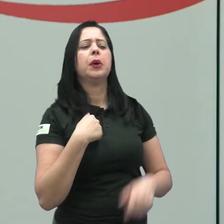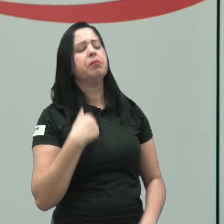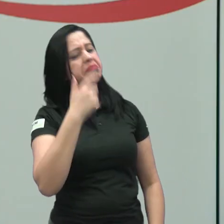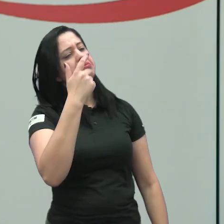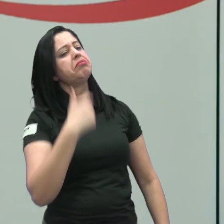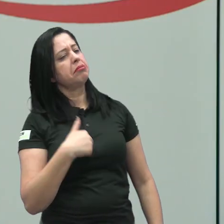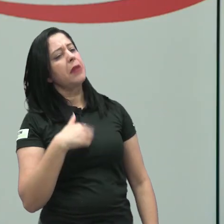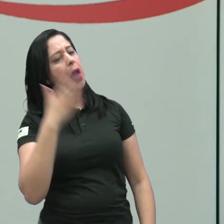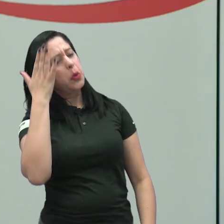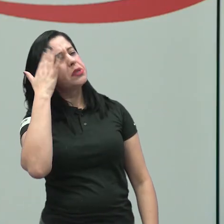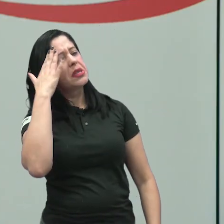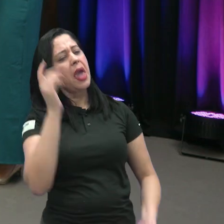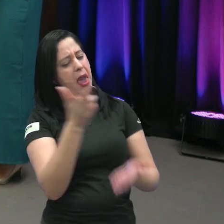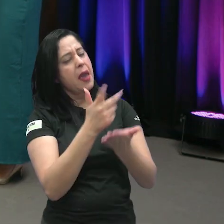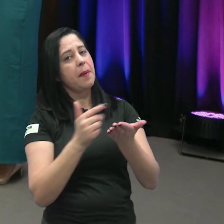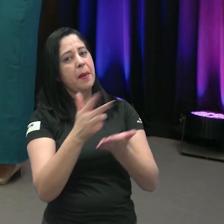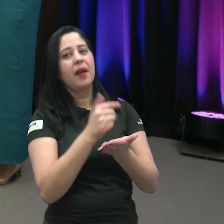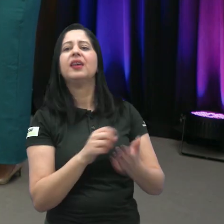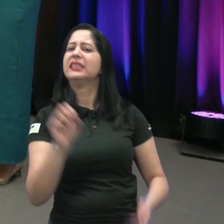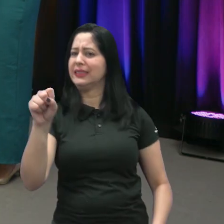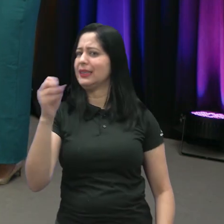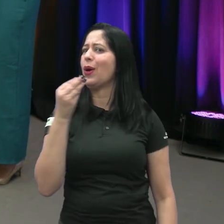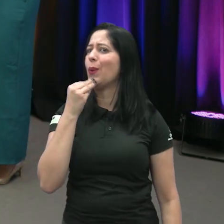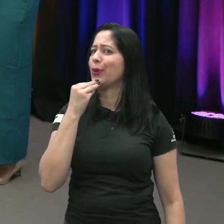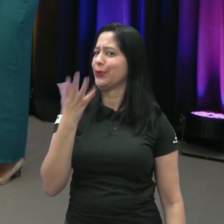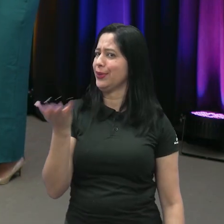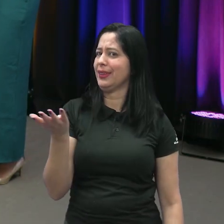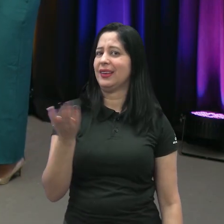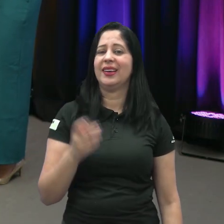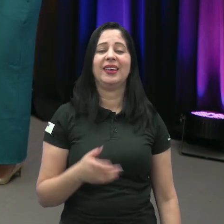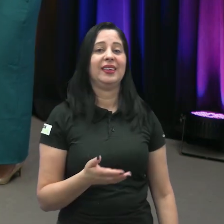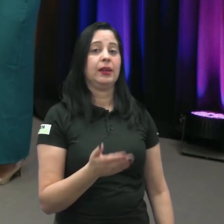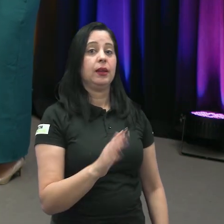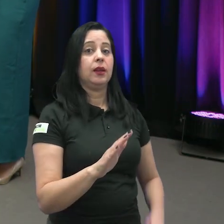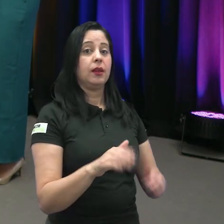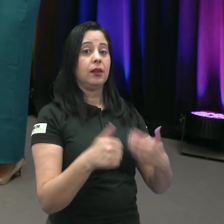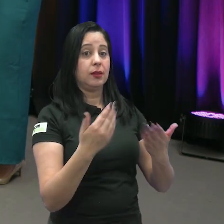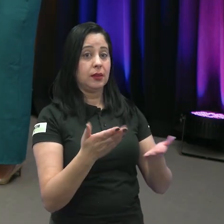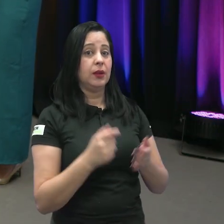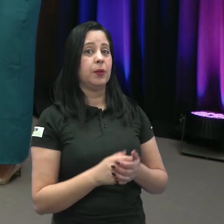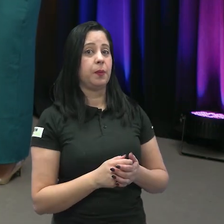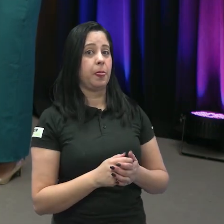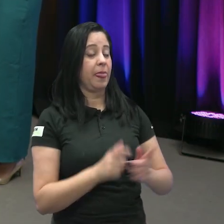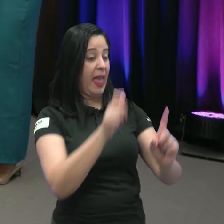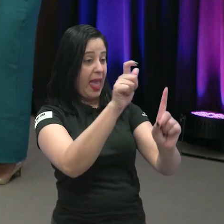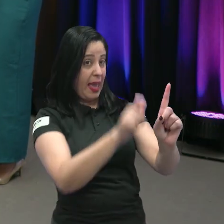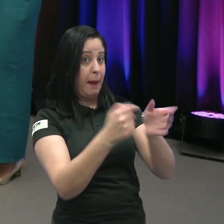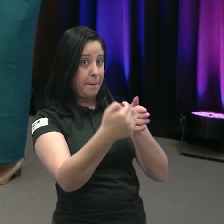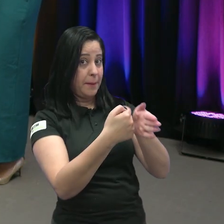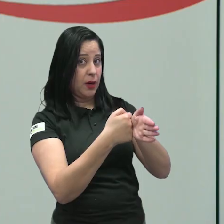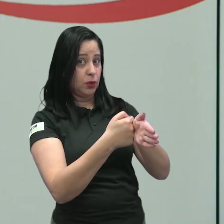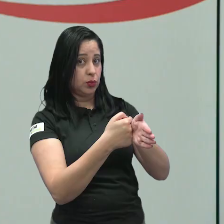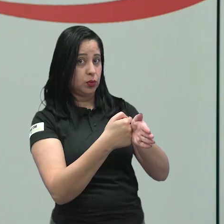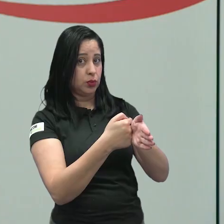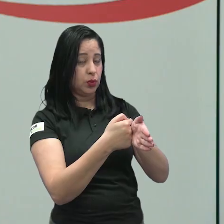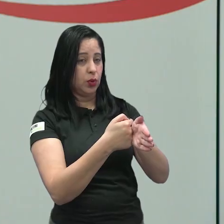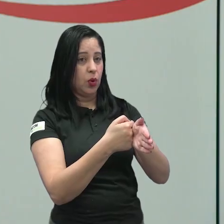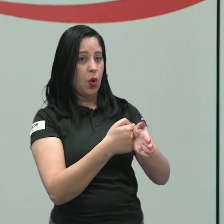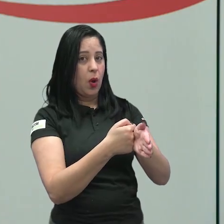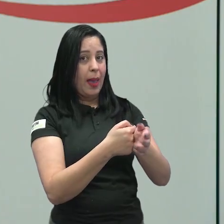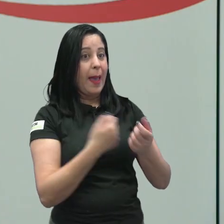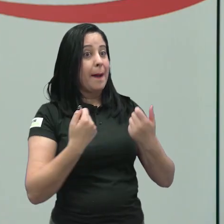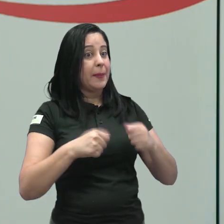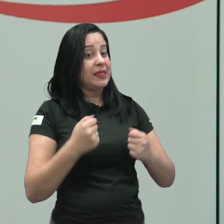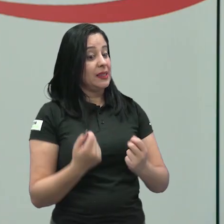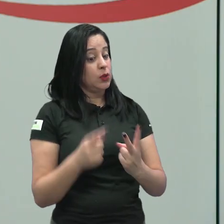eu faço. A oportunidade fez o acaso. Daí Isso ela aí. ela ainda perguntou se conseguia mais outro desenhista,